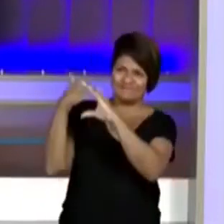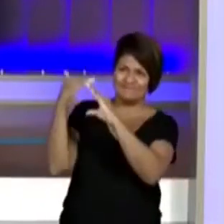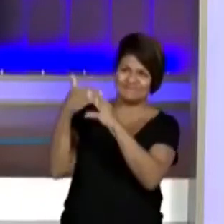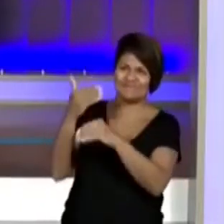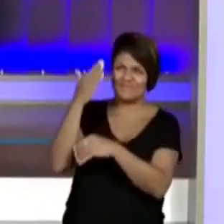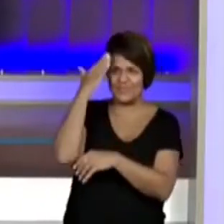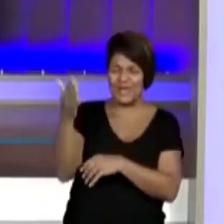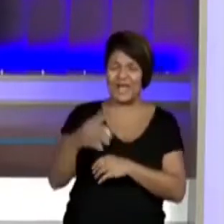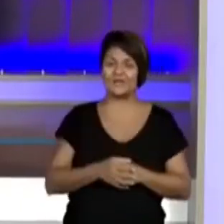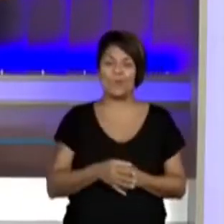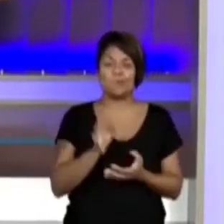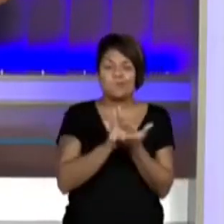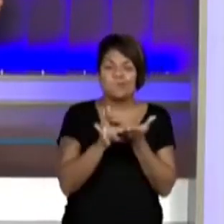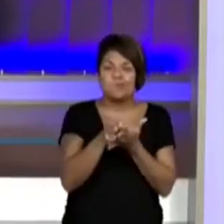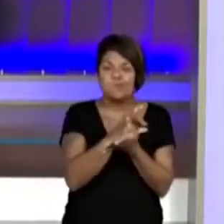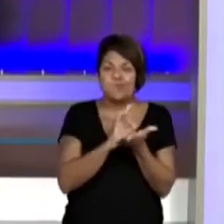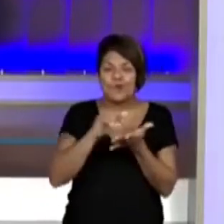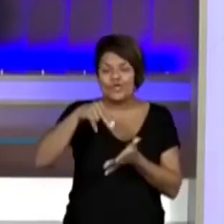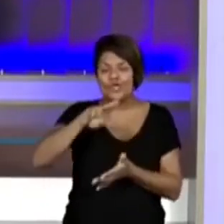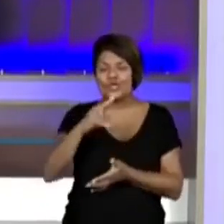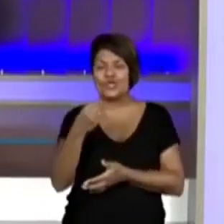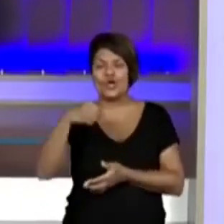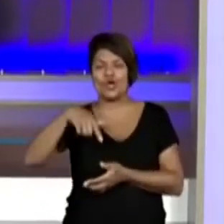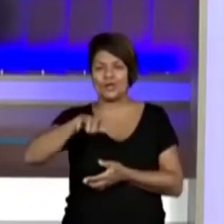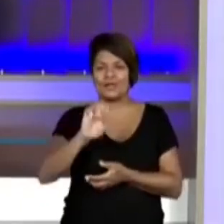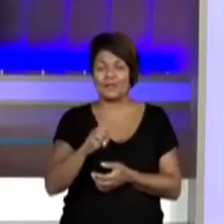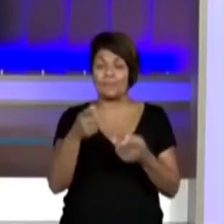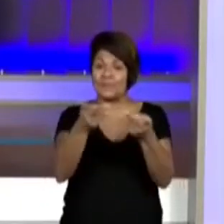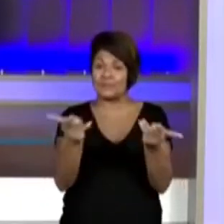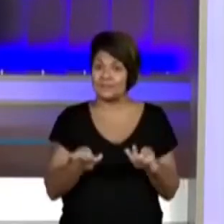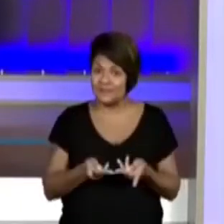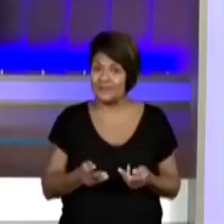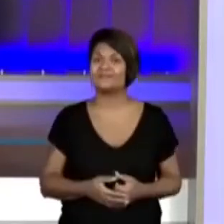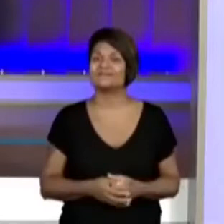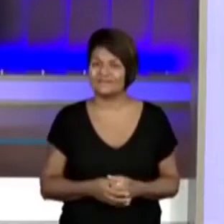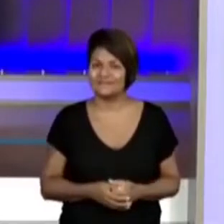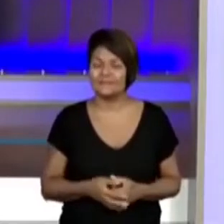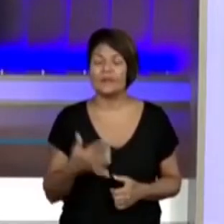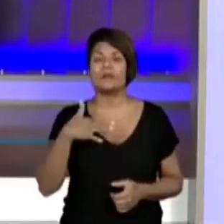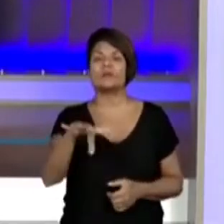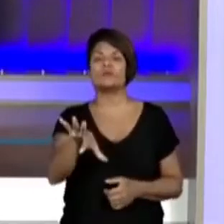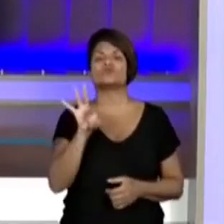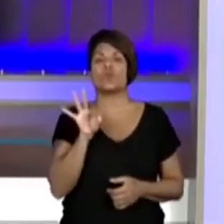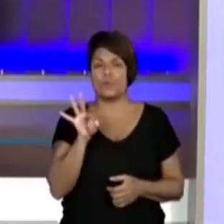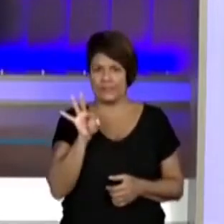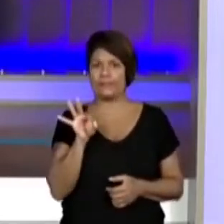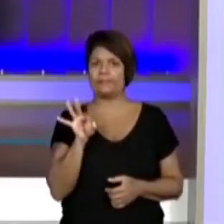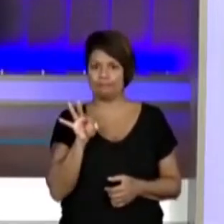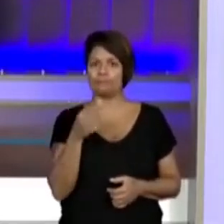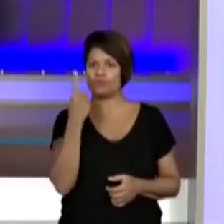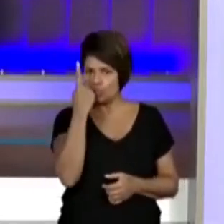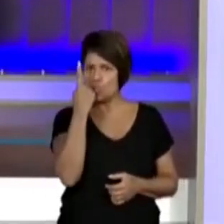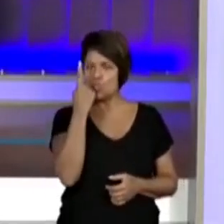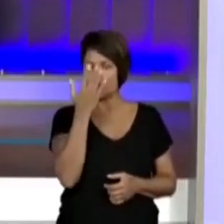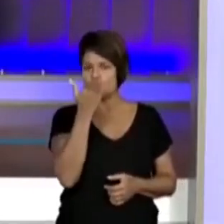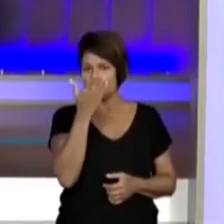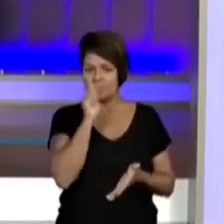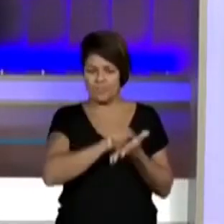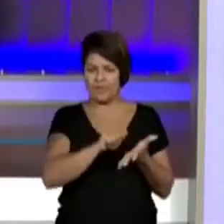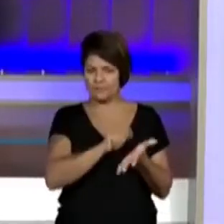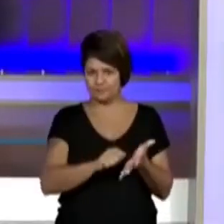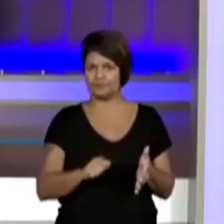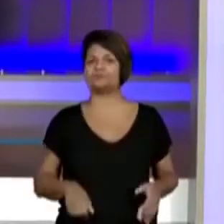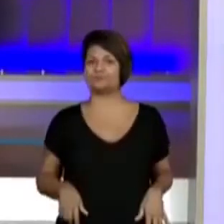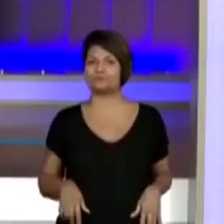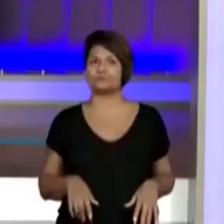obrigado. Nhoque, pizza. Pois é, eu escolhi um prato para eu registrar aqui com vocês. Já tem um